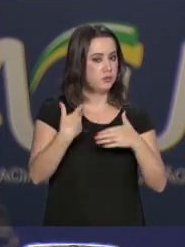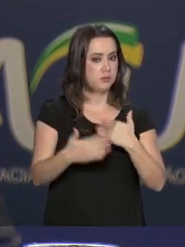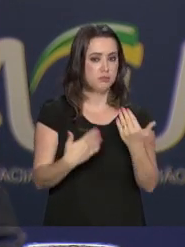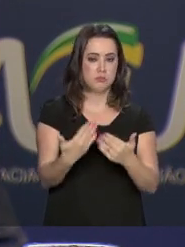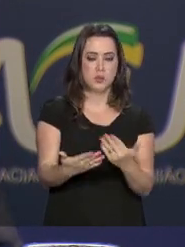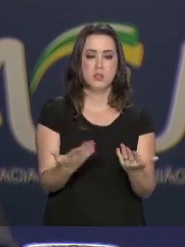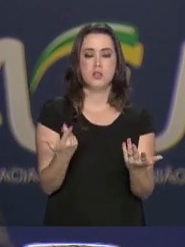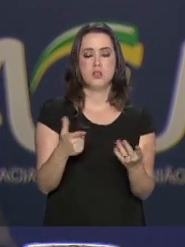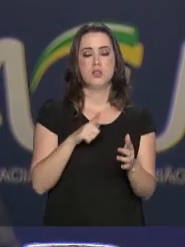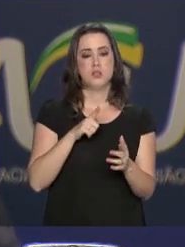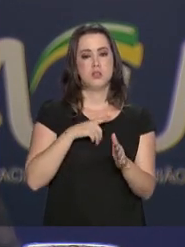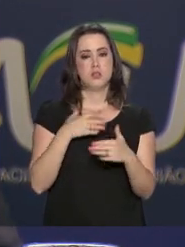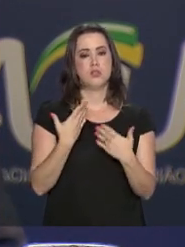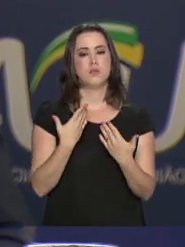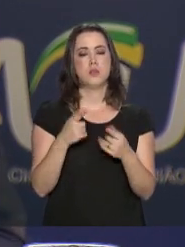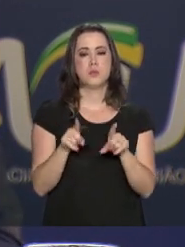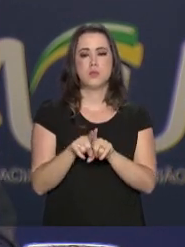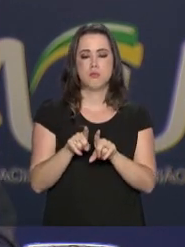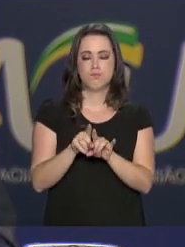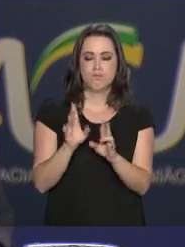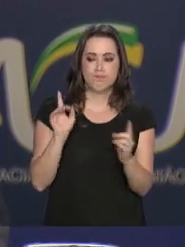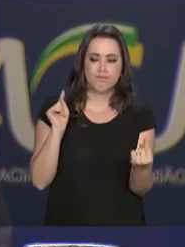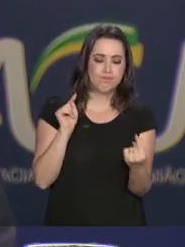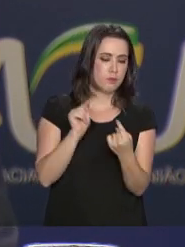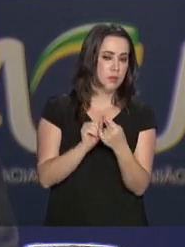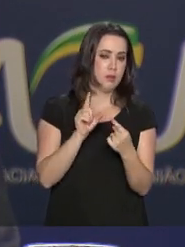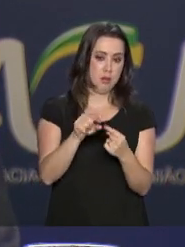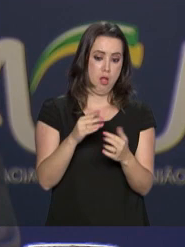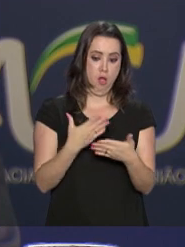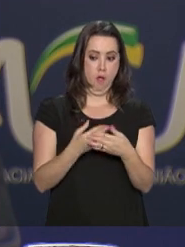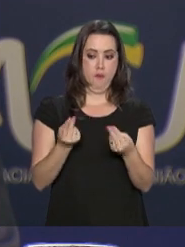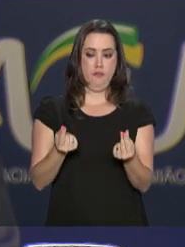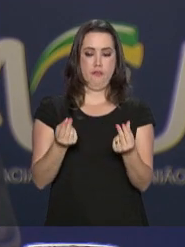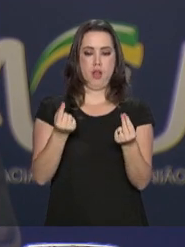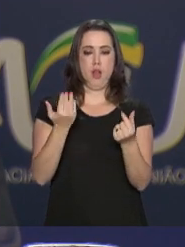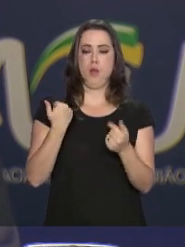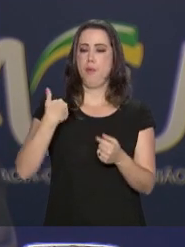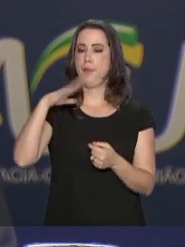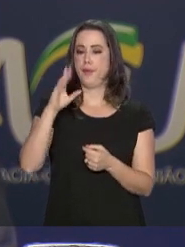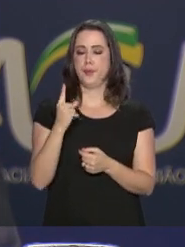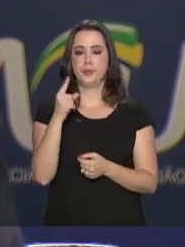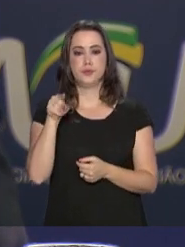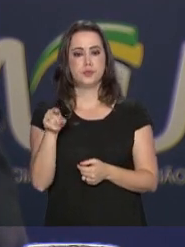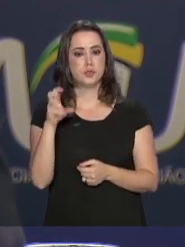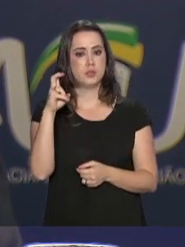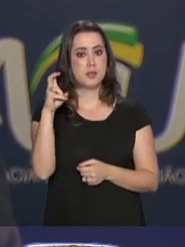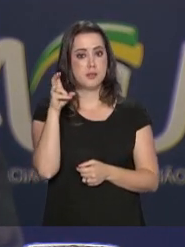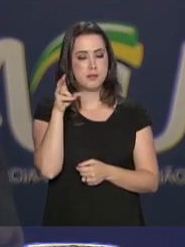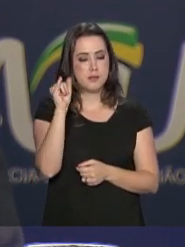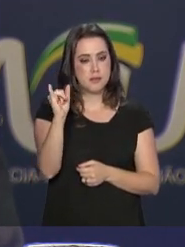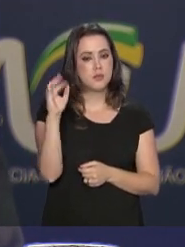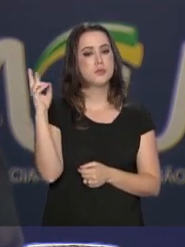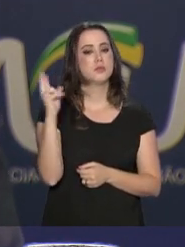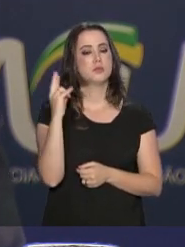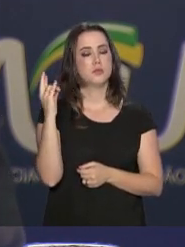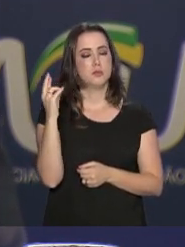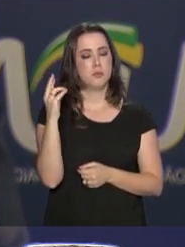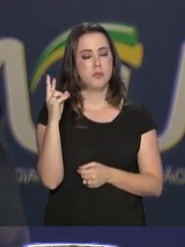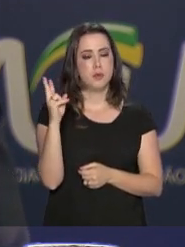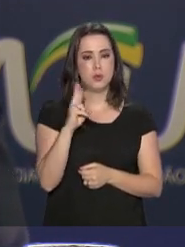investigação. Tivemos o aspecto do aumento dos valores ressarcidos, 1,5 bilhões é um valor